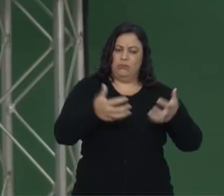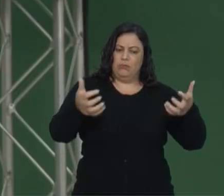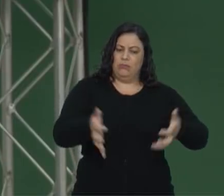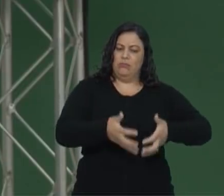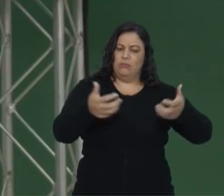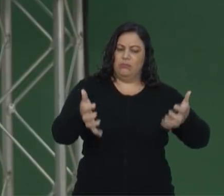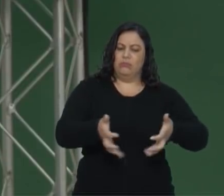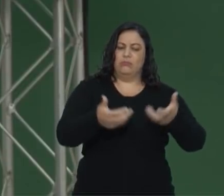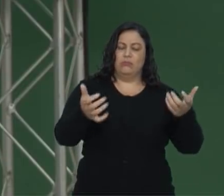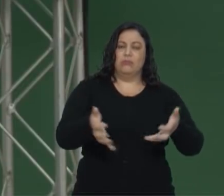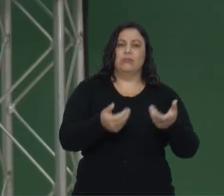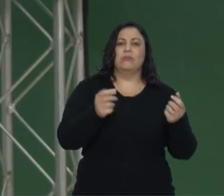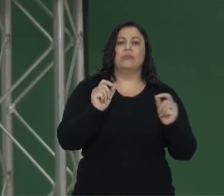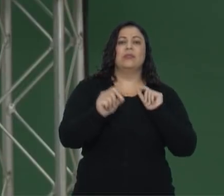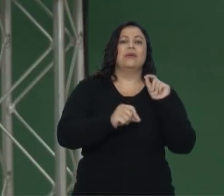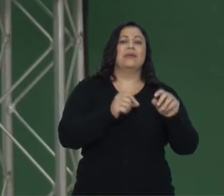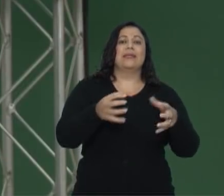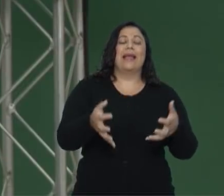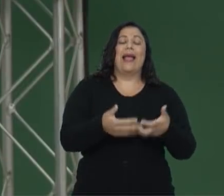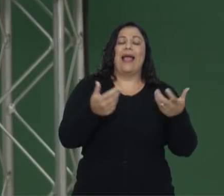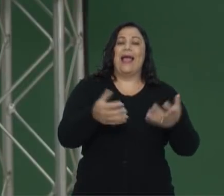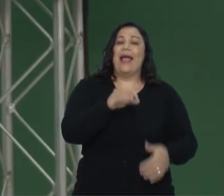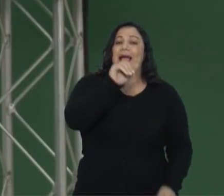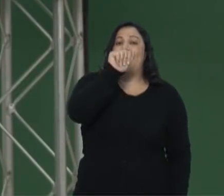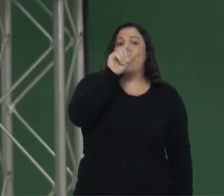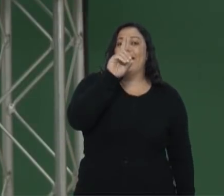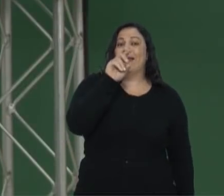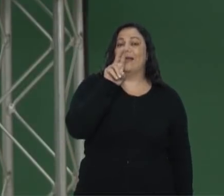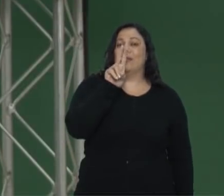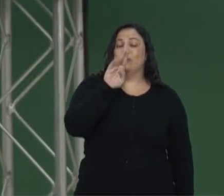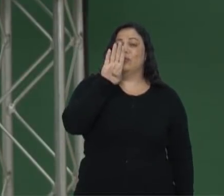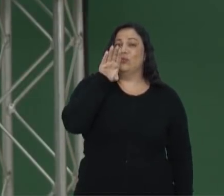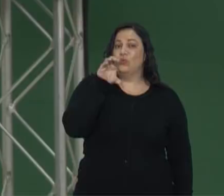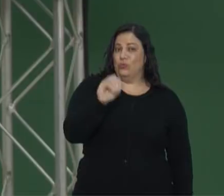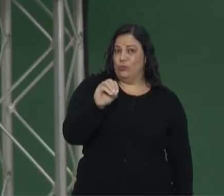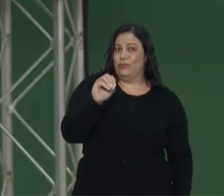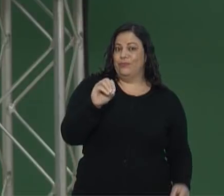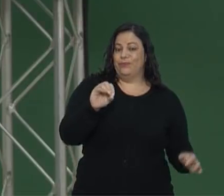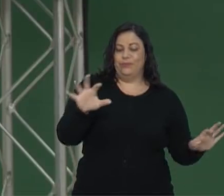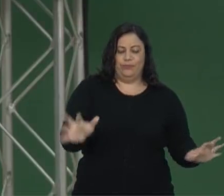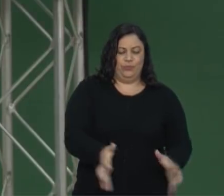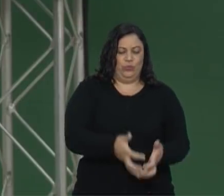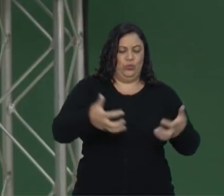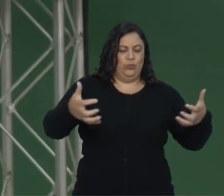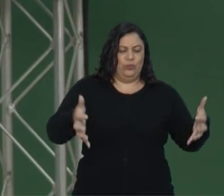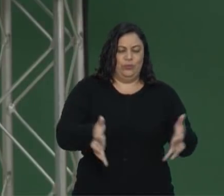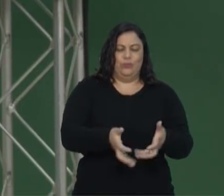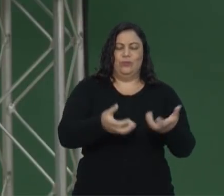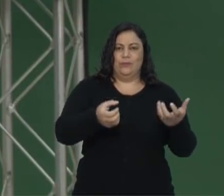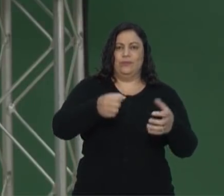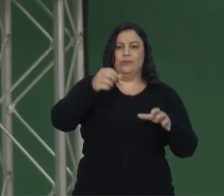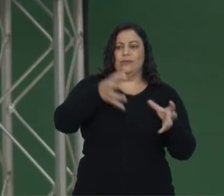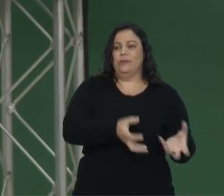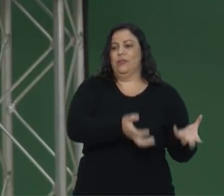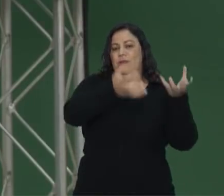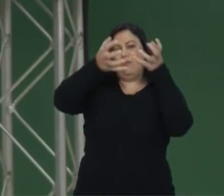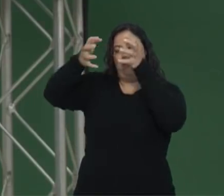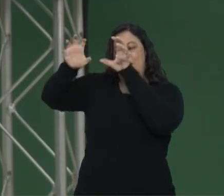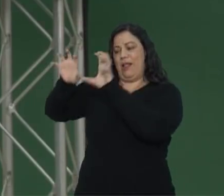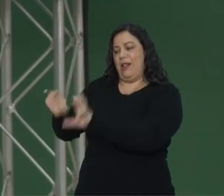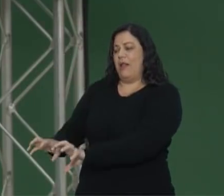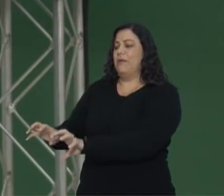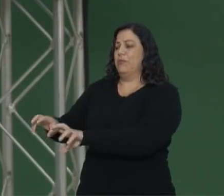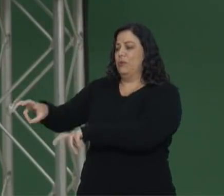Eu vou ter o que eu chamo de adubo orgânico. E quando eu coloco esse adubo Na plantação, né, no jardim,